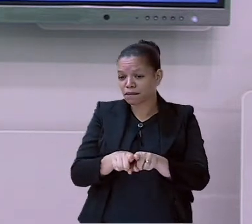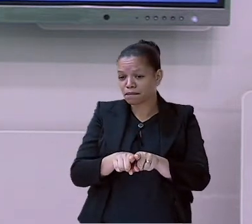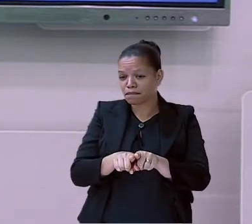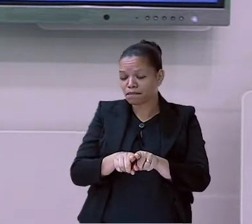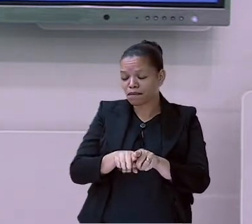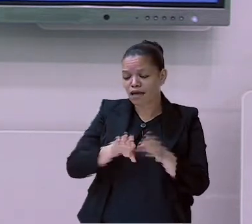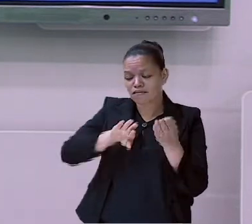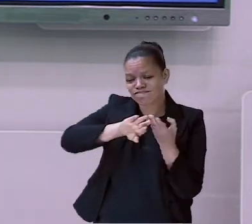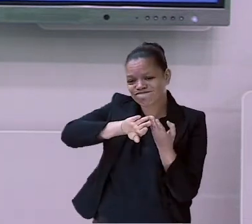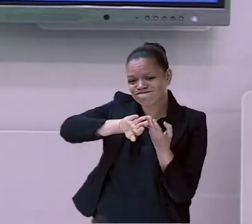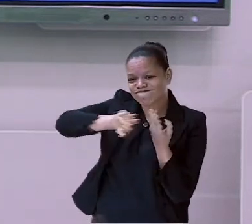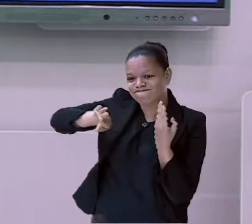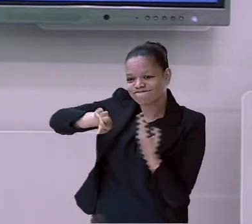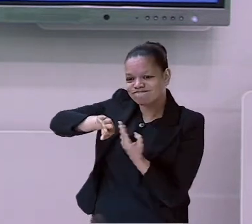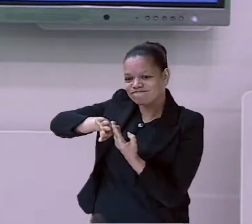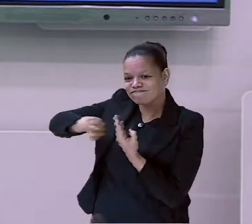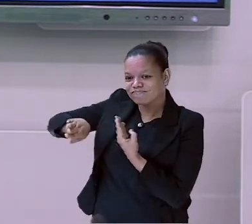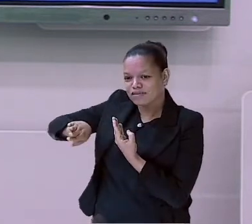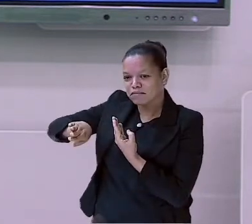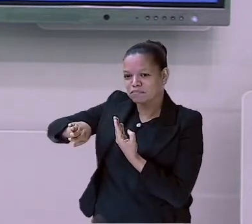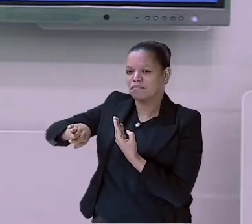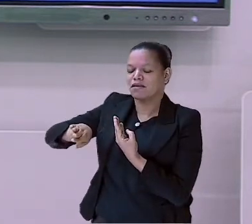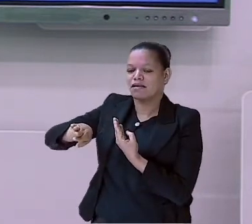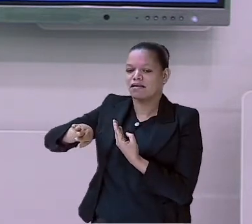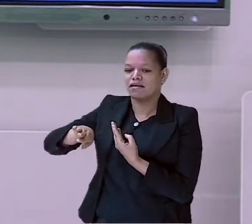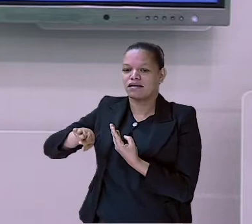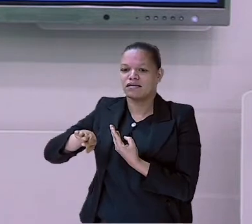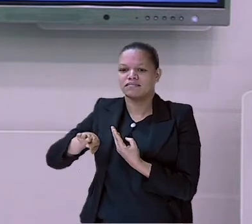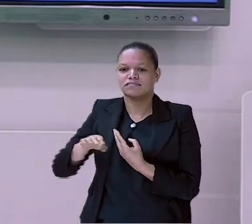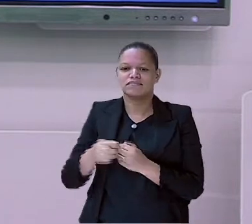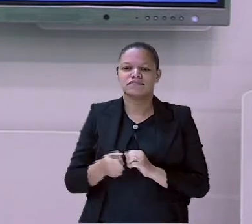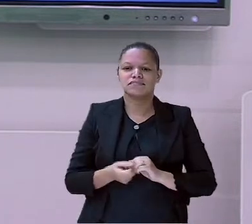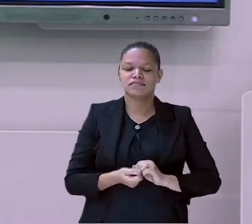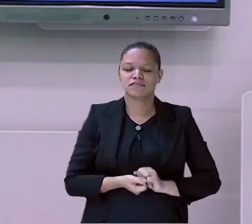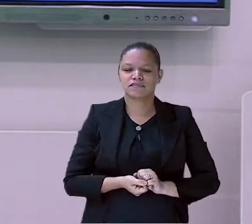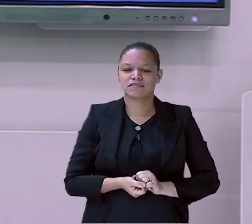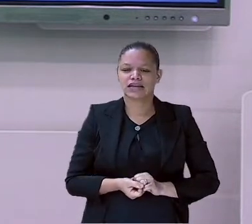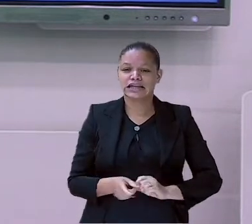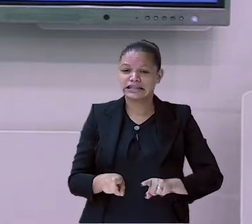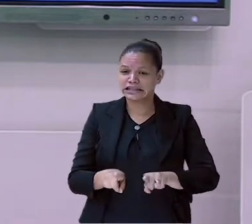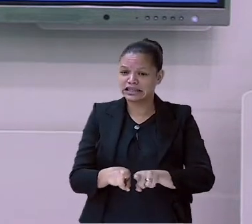ok? Temos também, tabelas com dados